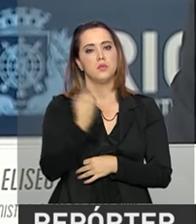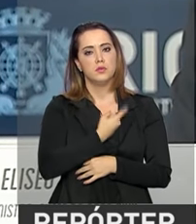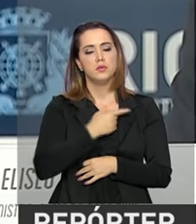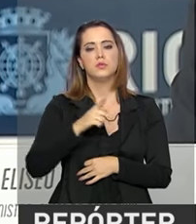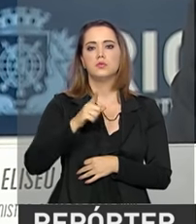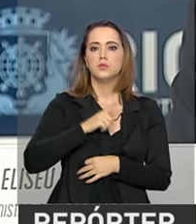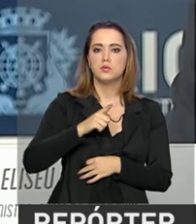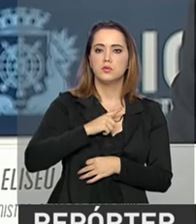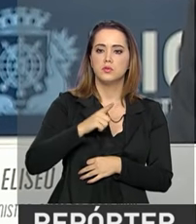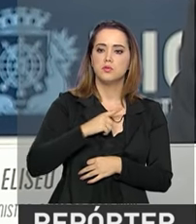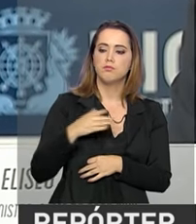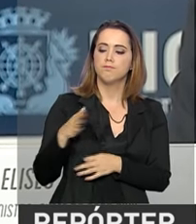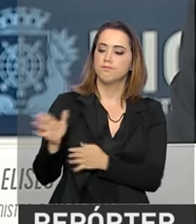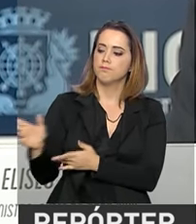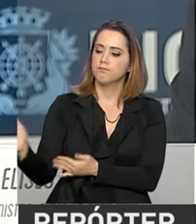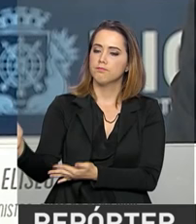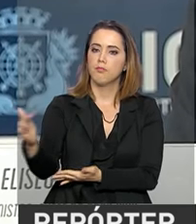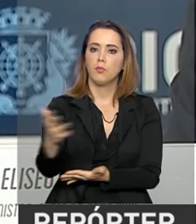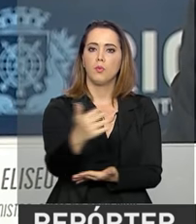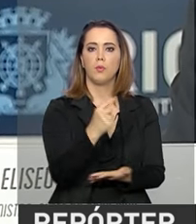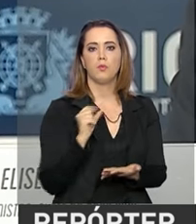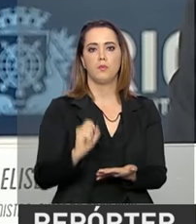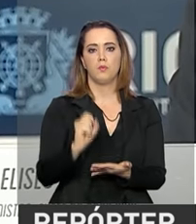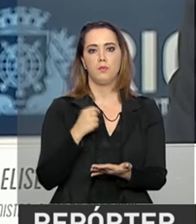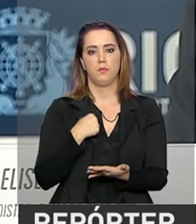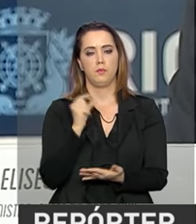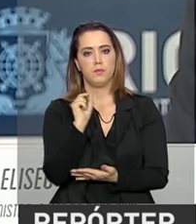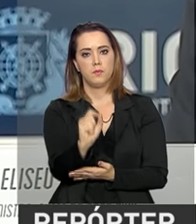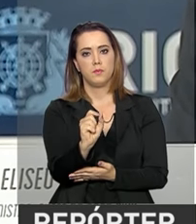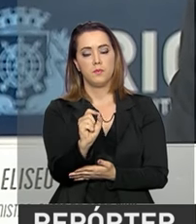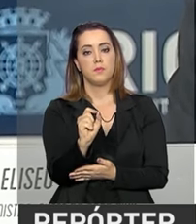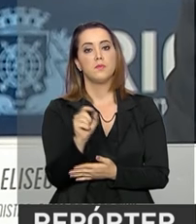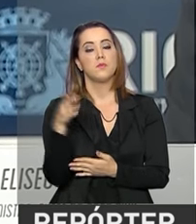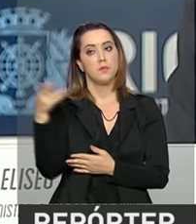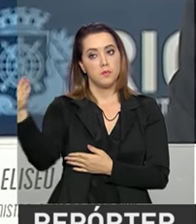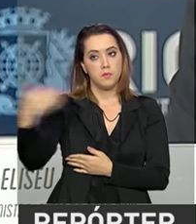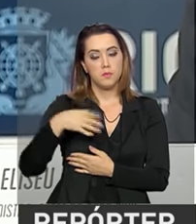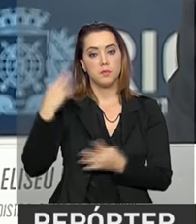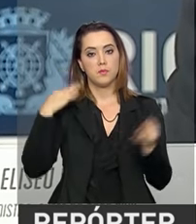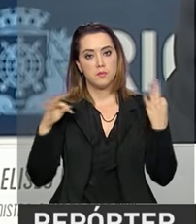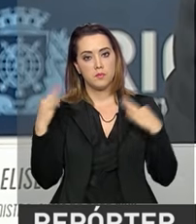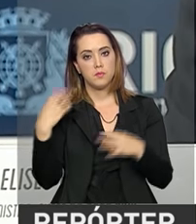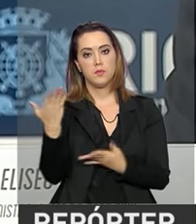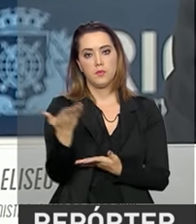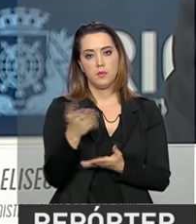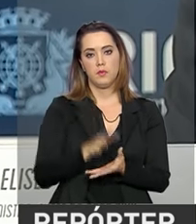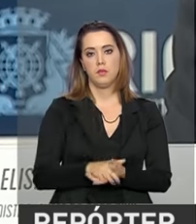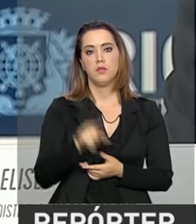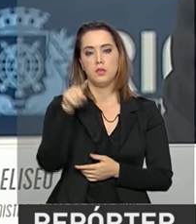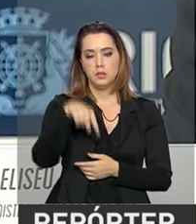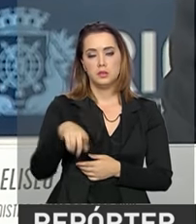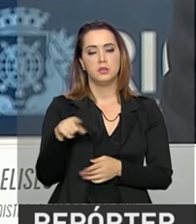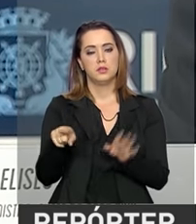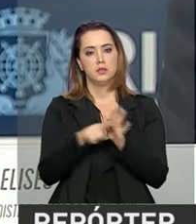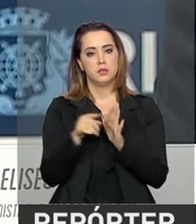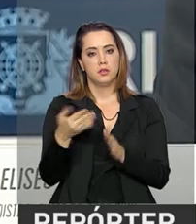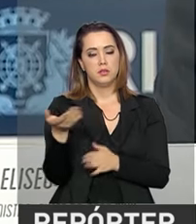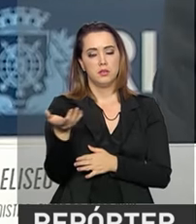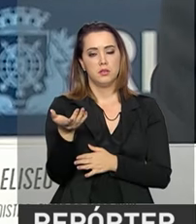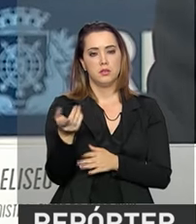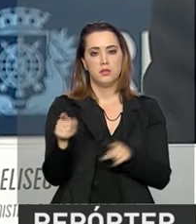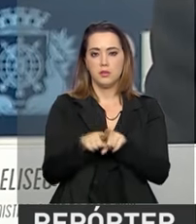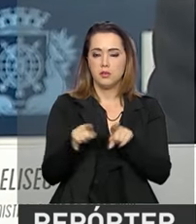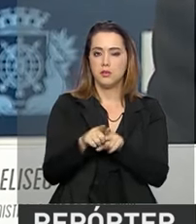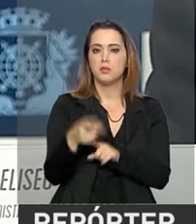deveremos ter capitalizado internacionalmente esta franquia franquia que é também a pretensão do governo